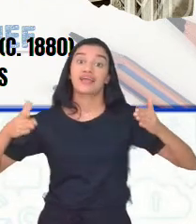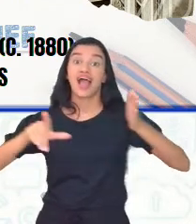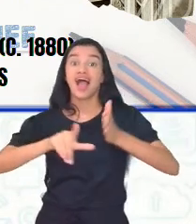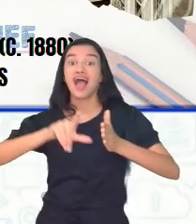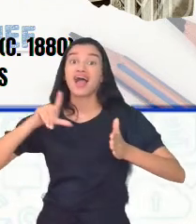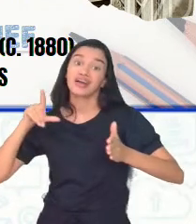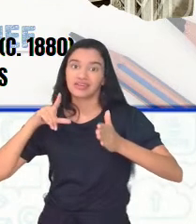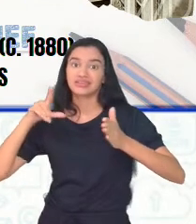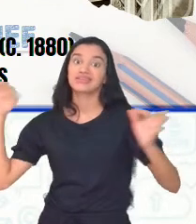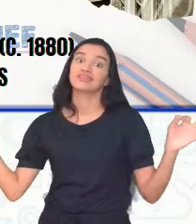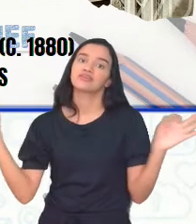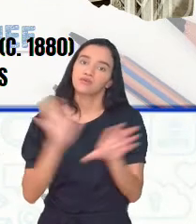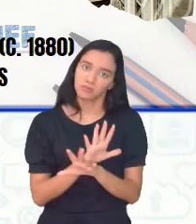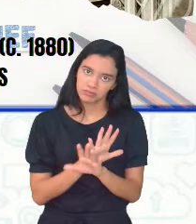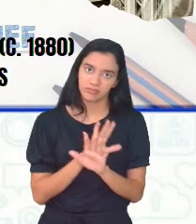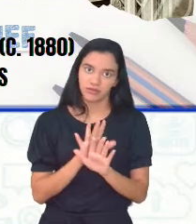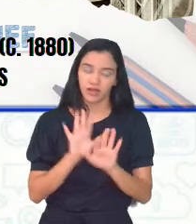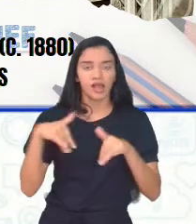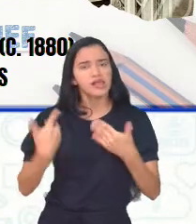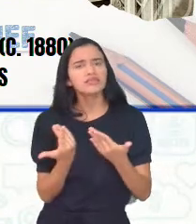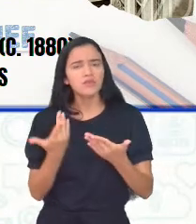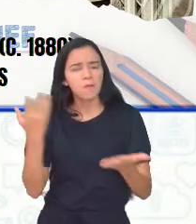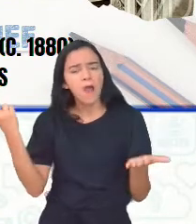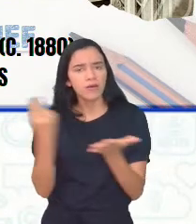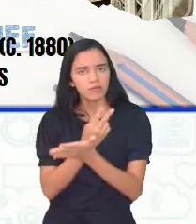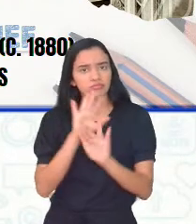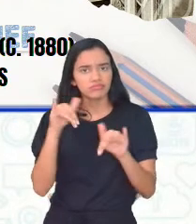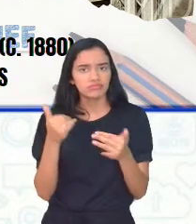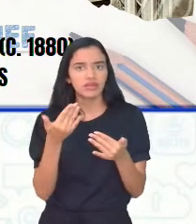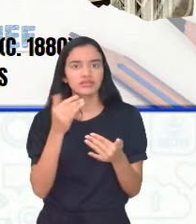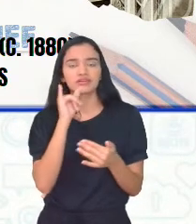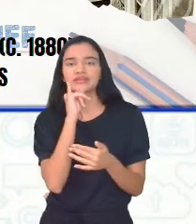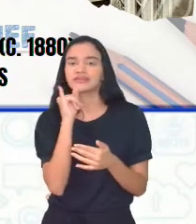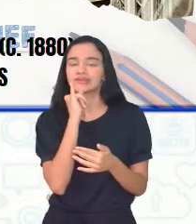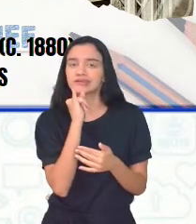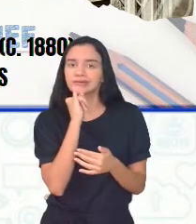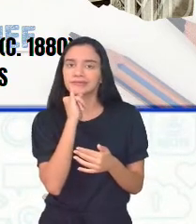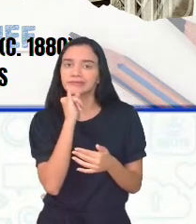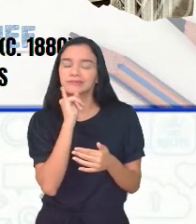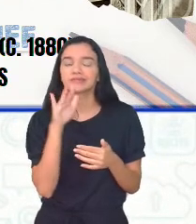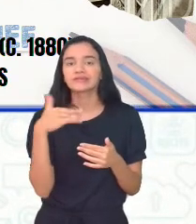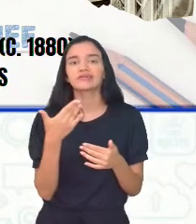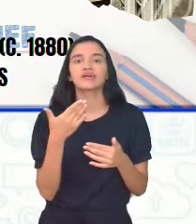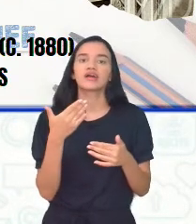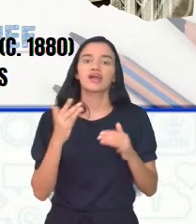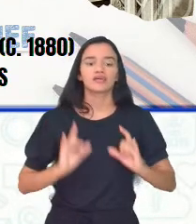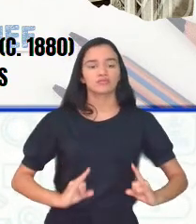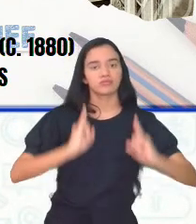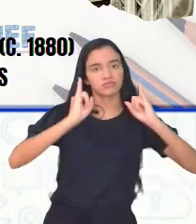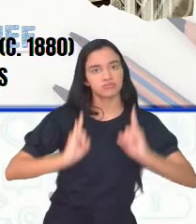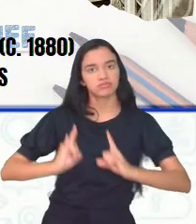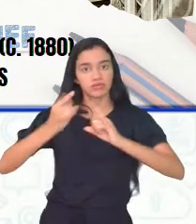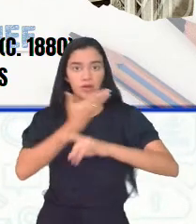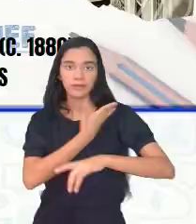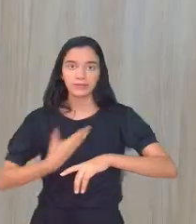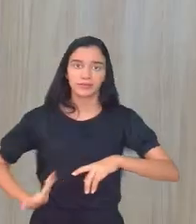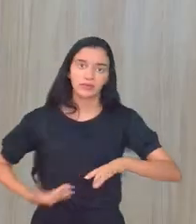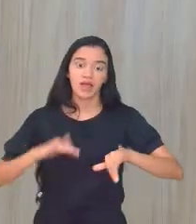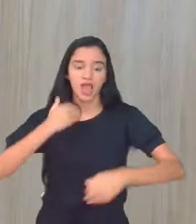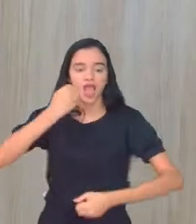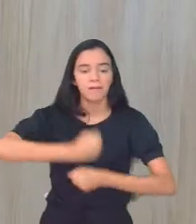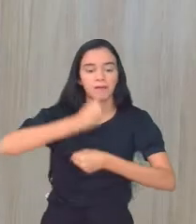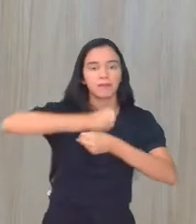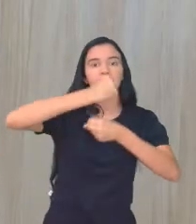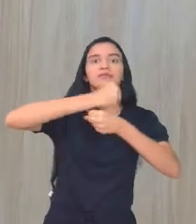de ser concluída. Então, acontece às vezes, né, que determinados edifícios públicos, né, eles são